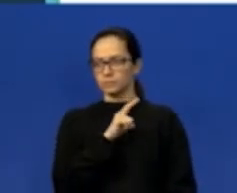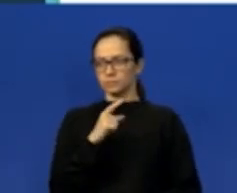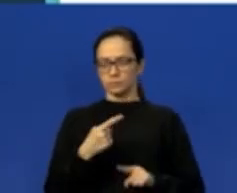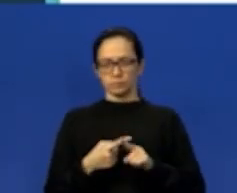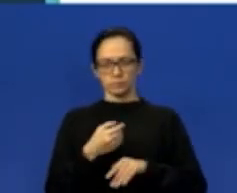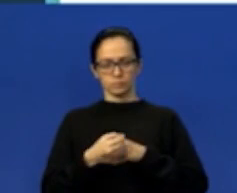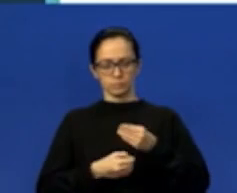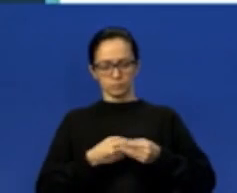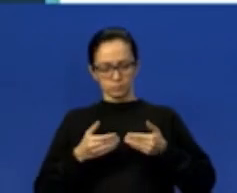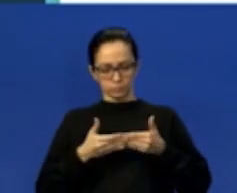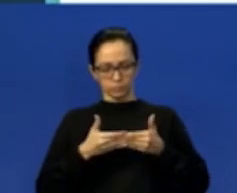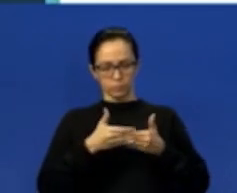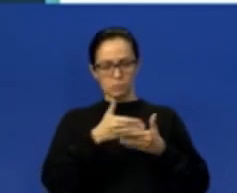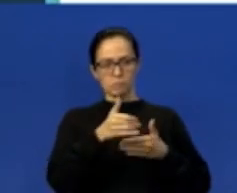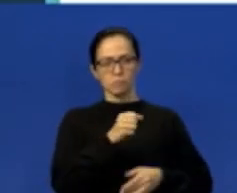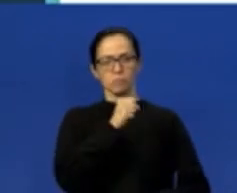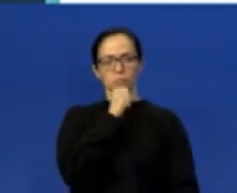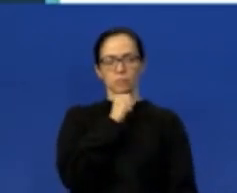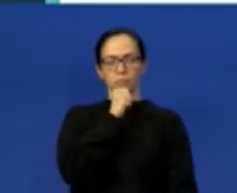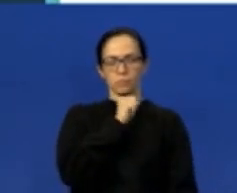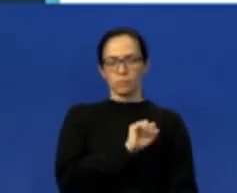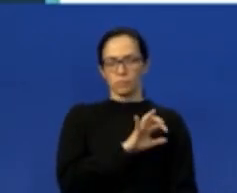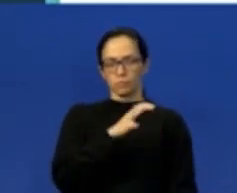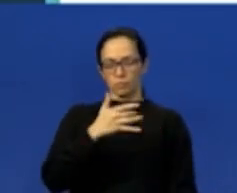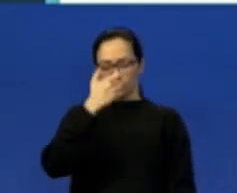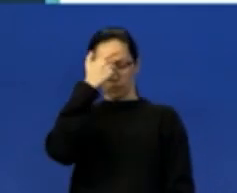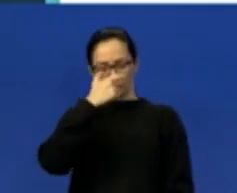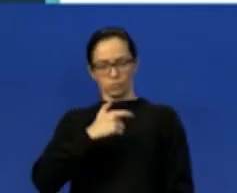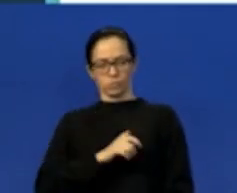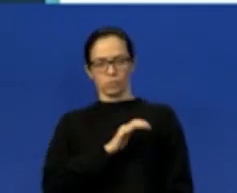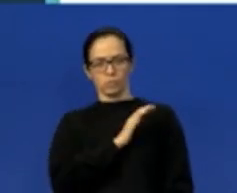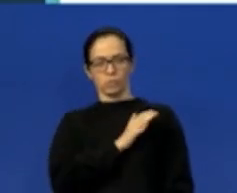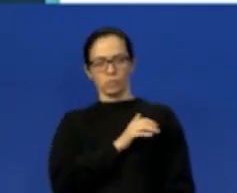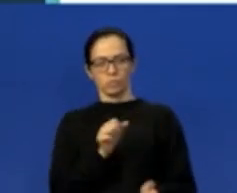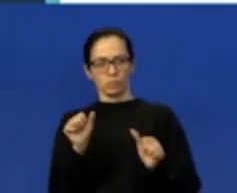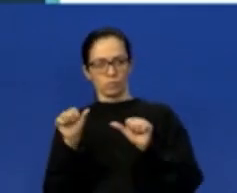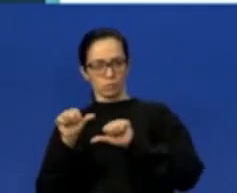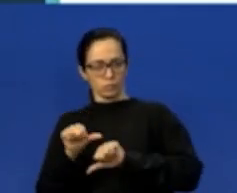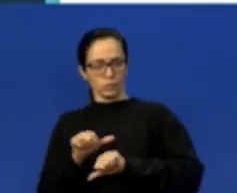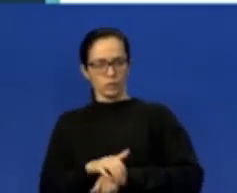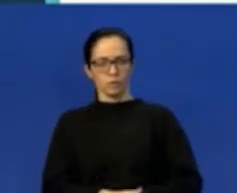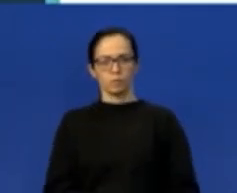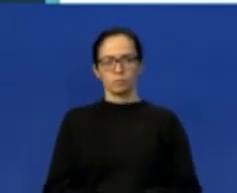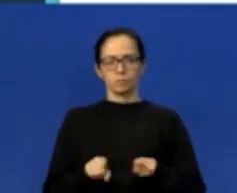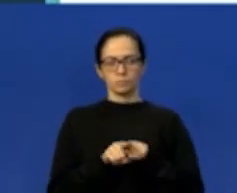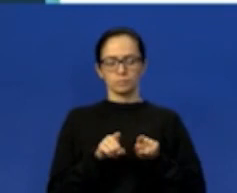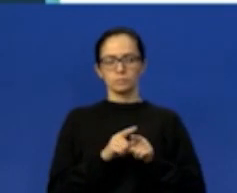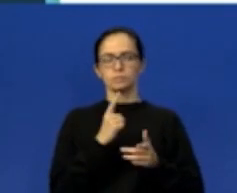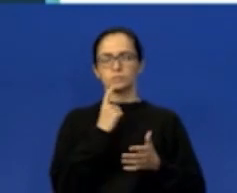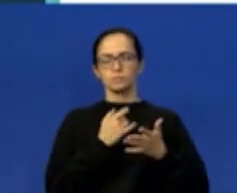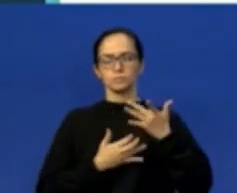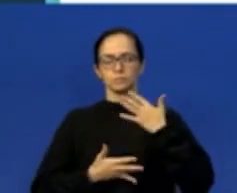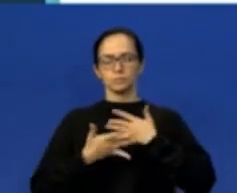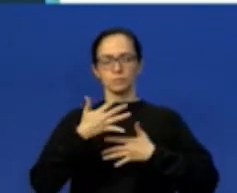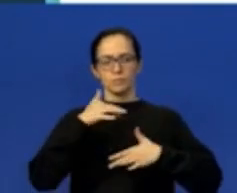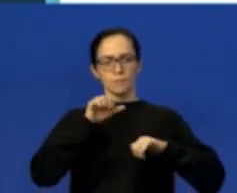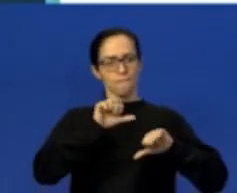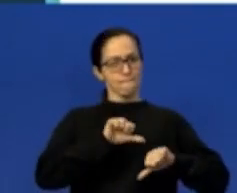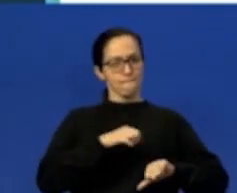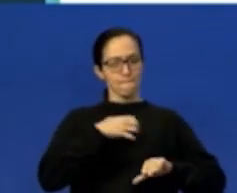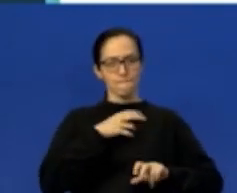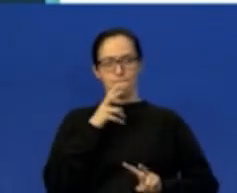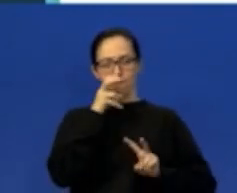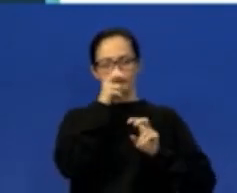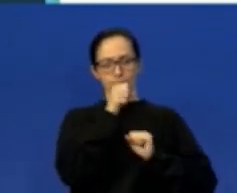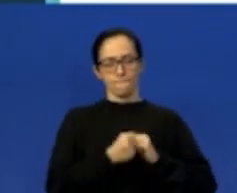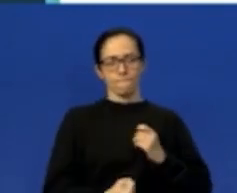nossas artérias, do envelhecimento da musculatura do coração e o arrefecimento da circulação sanguínea. O nosso coração já não é tão